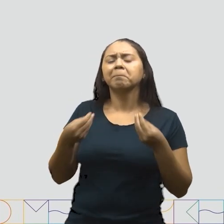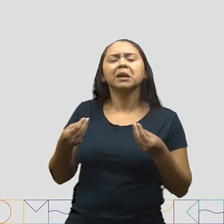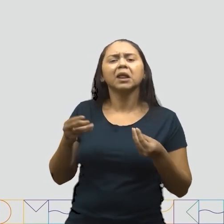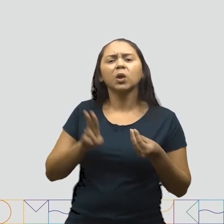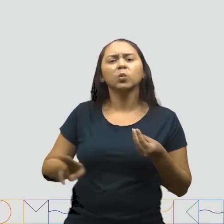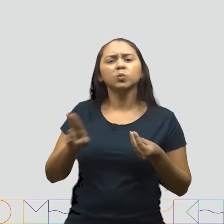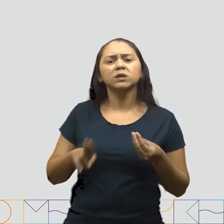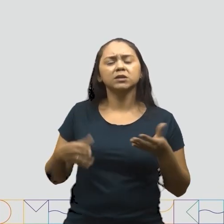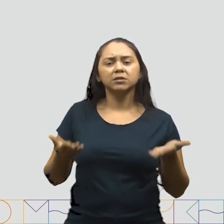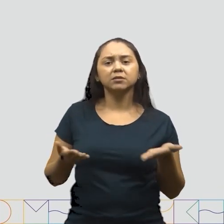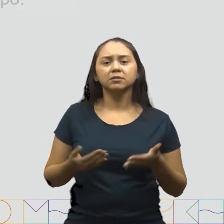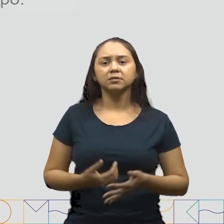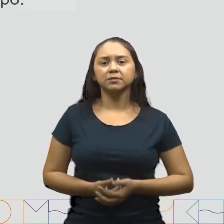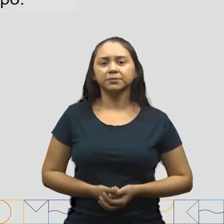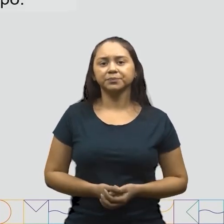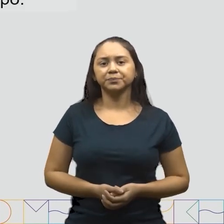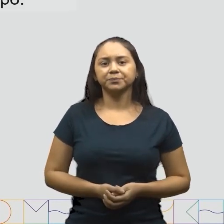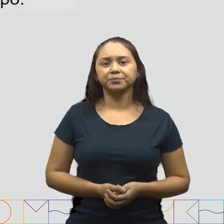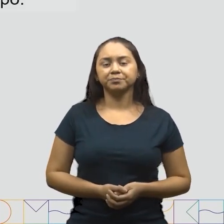é utilizado?